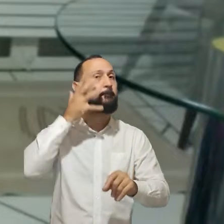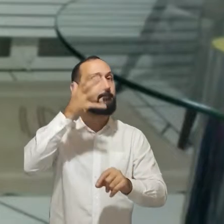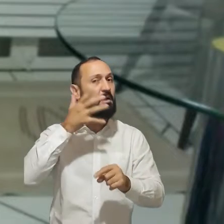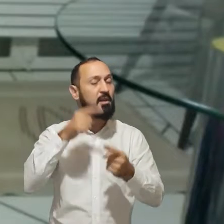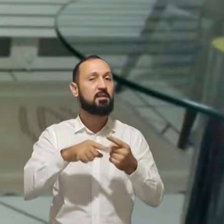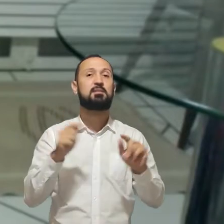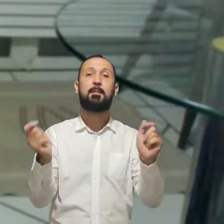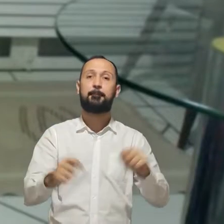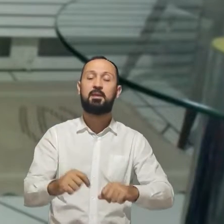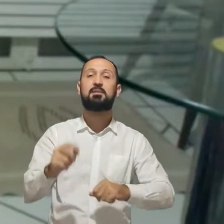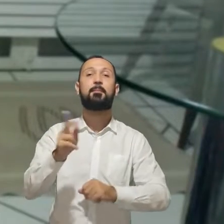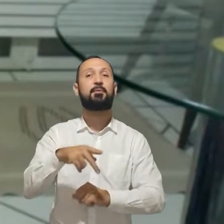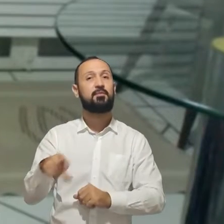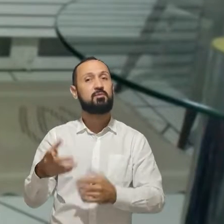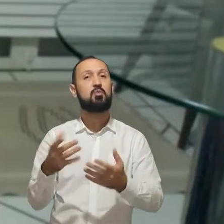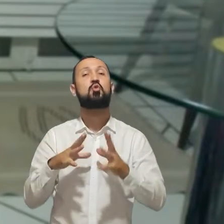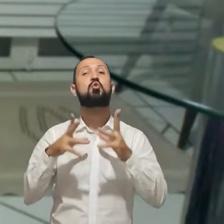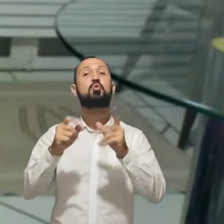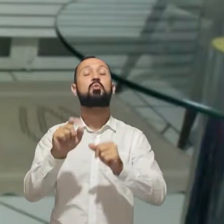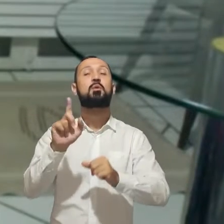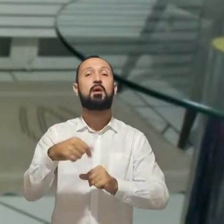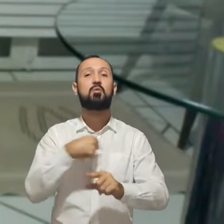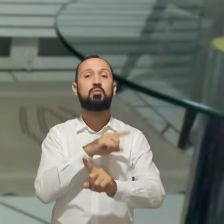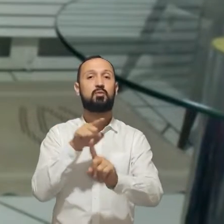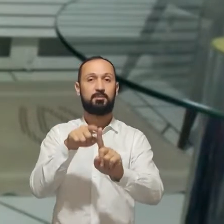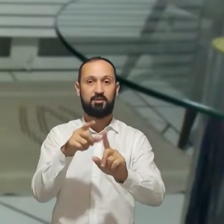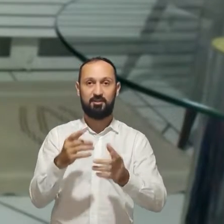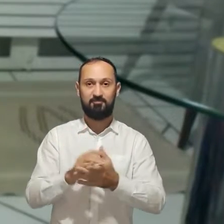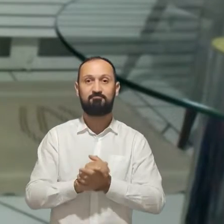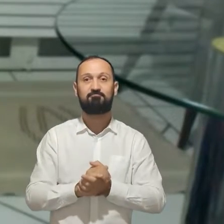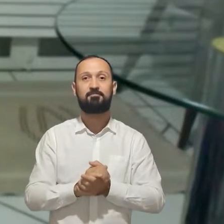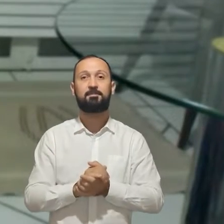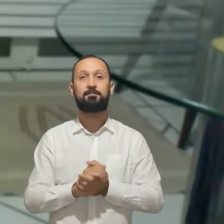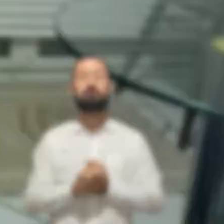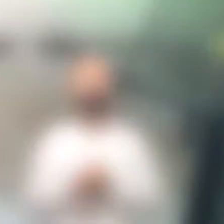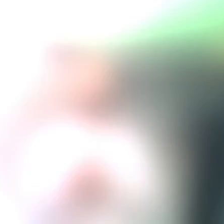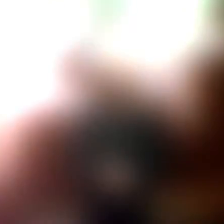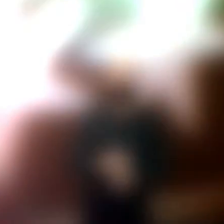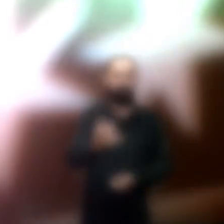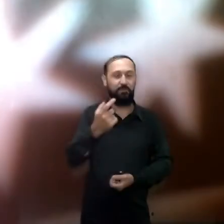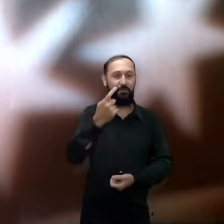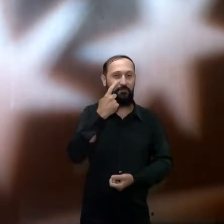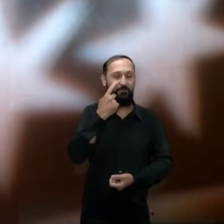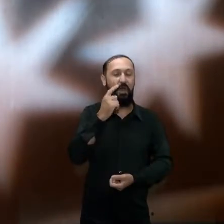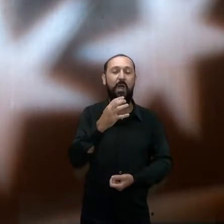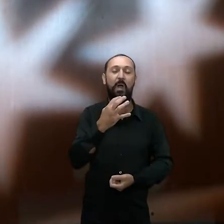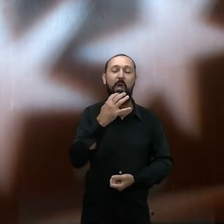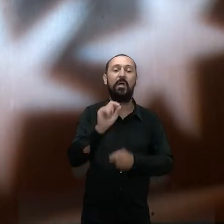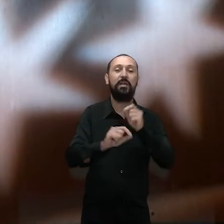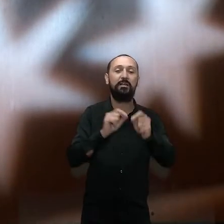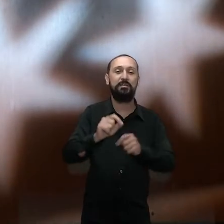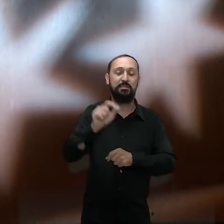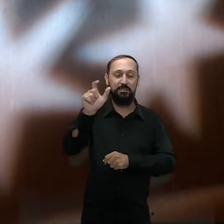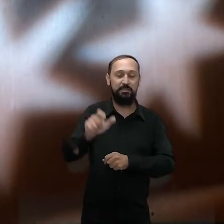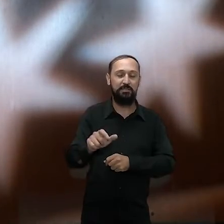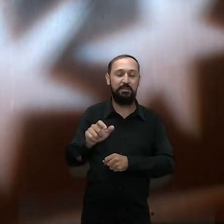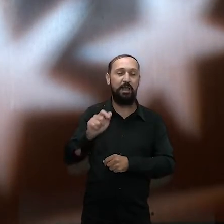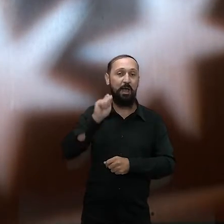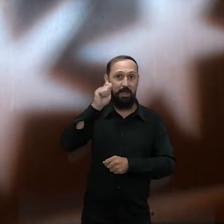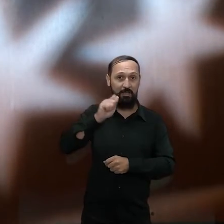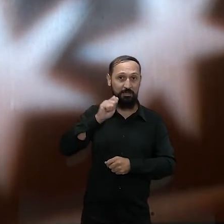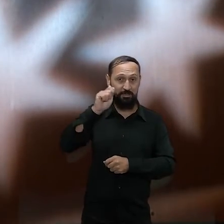damos palestra, capacitamos professores. Tudo isso é o nosso objetivo. Agora você vai conhecer um pouco sobre a